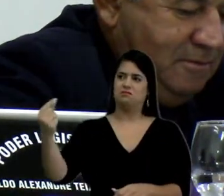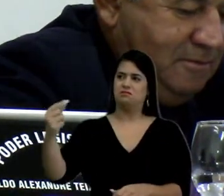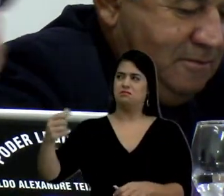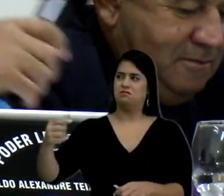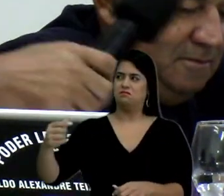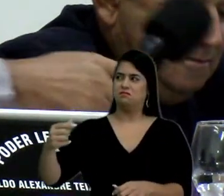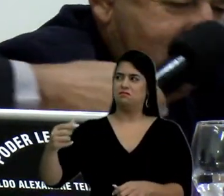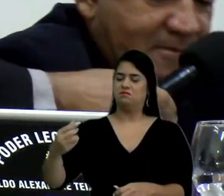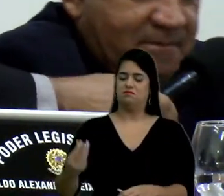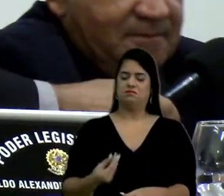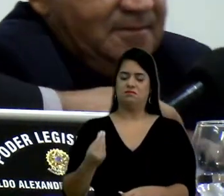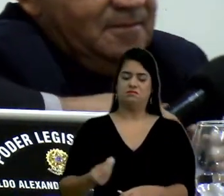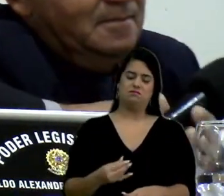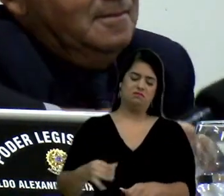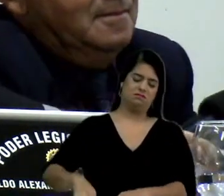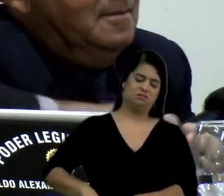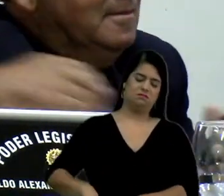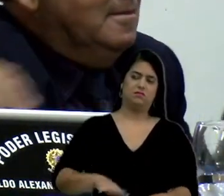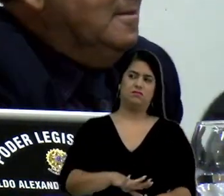Obrigado Vereador